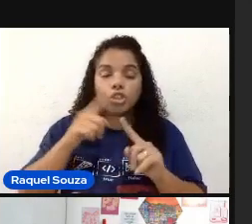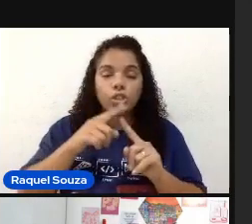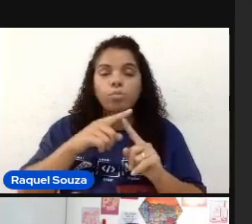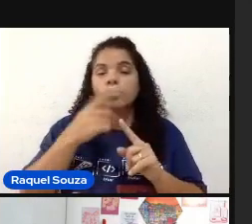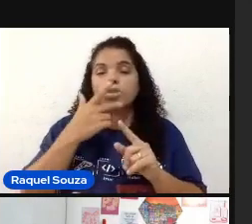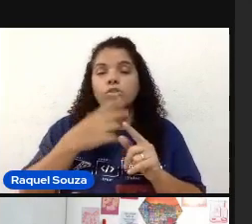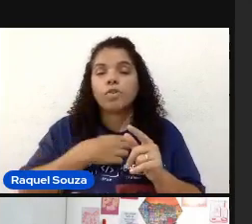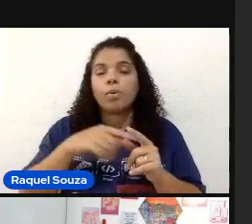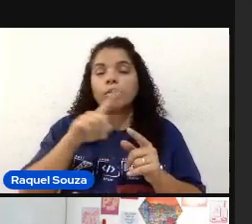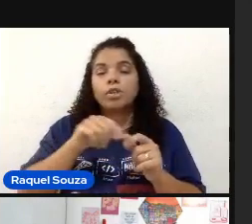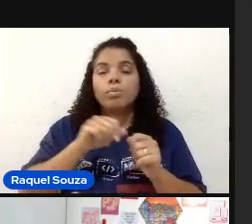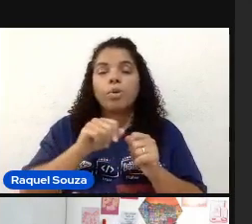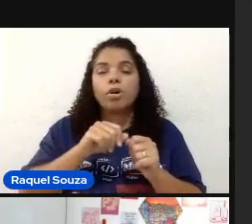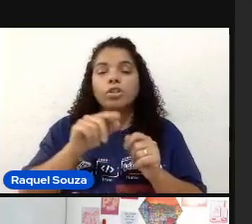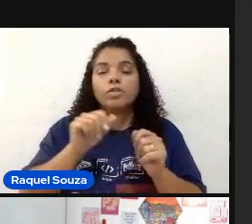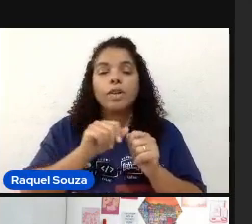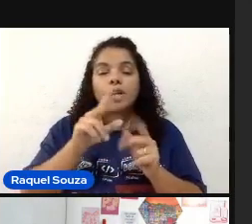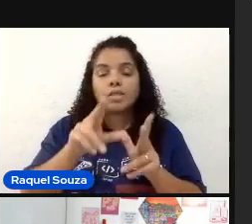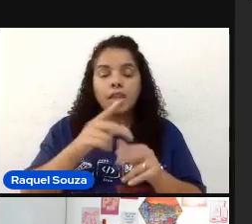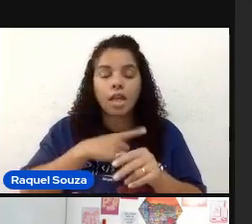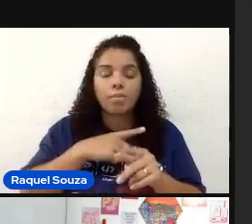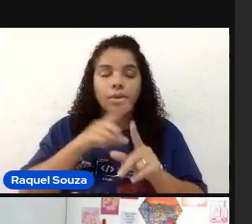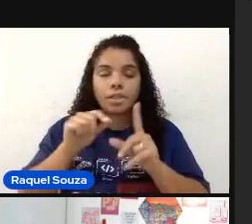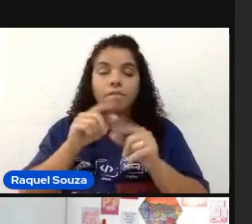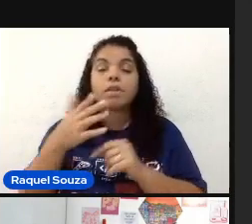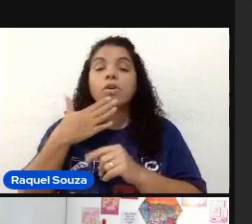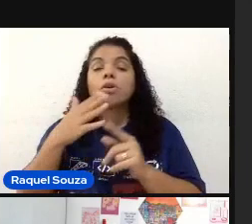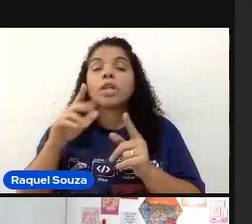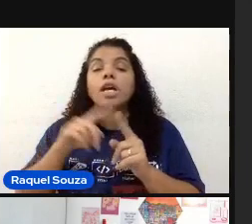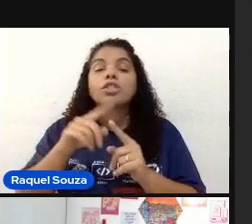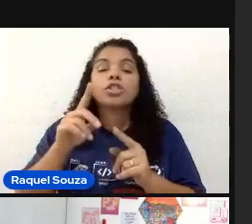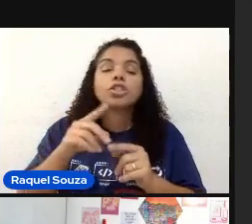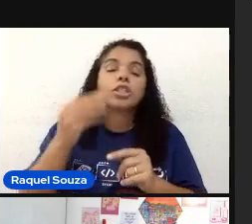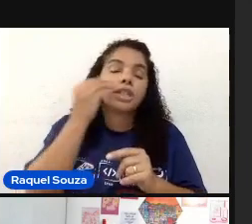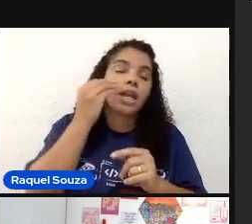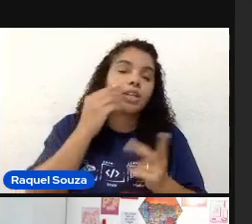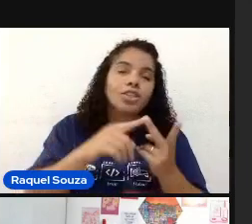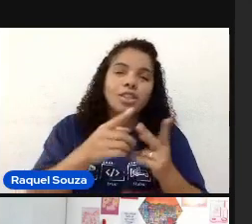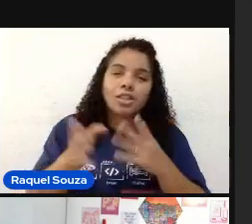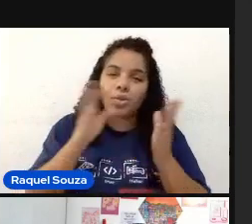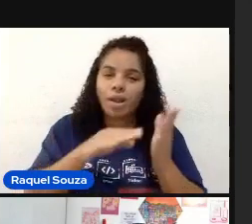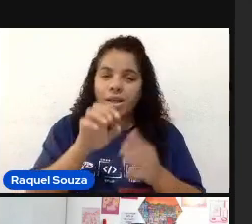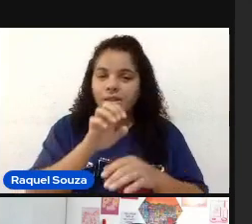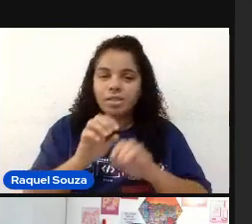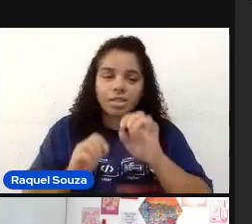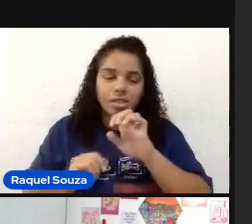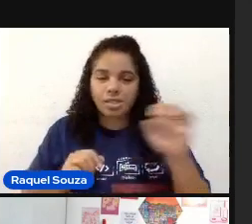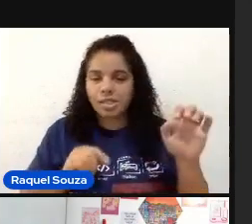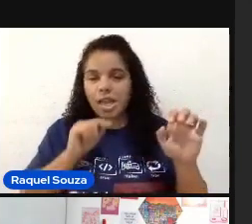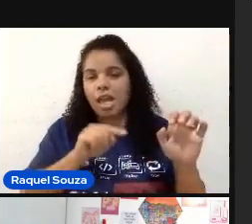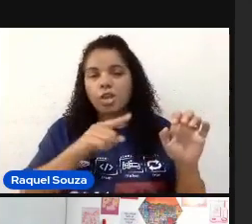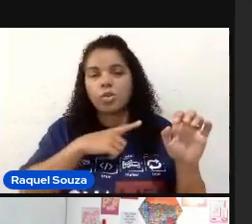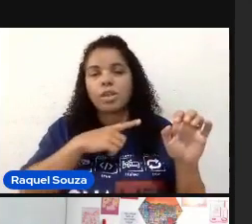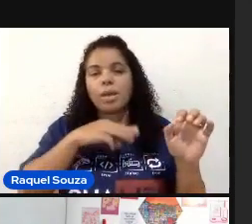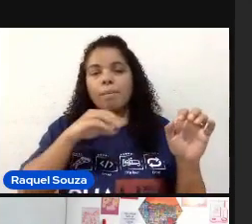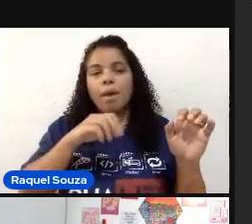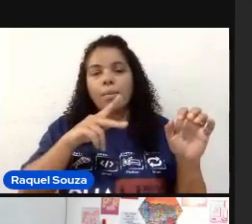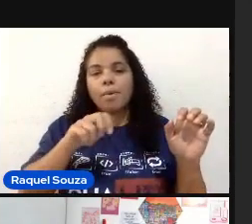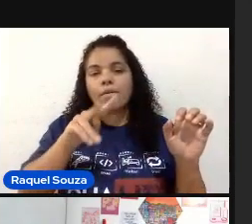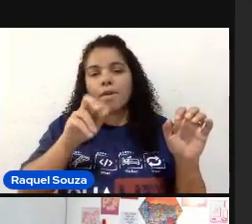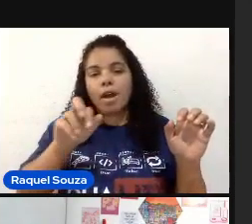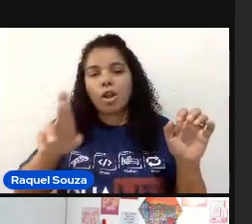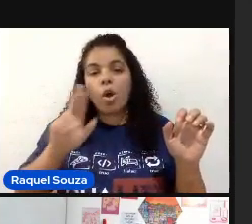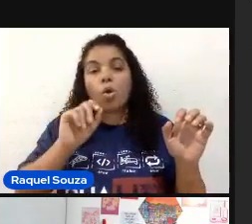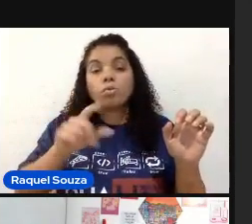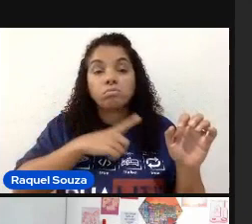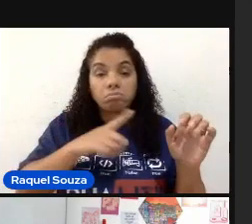poder definir os objetivos do nosso teste. Então, eu tenho aqui do lado esquerdo o mapa de valor, que também faz